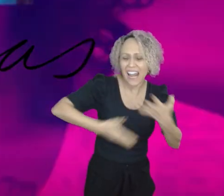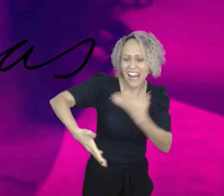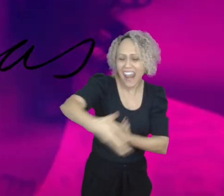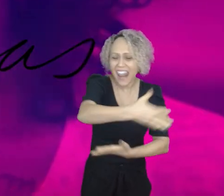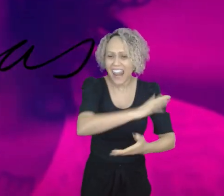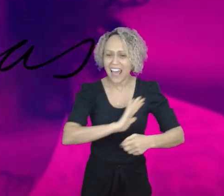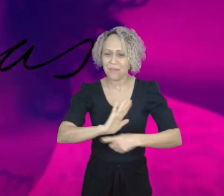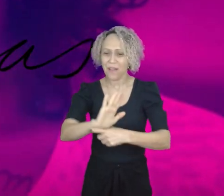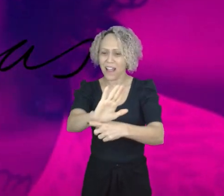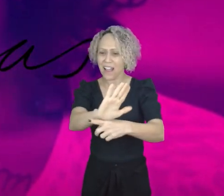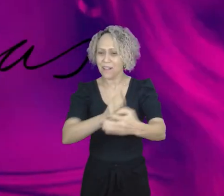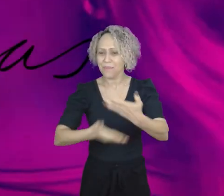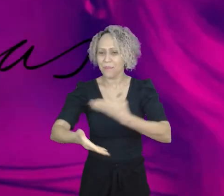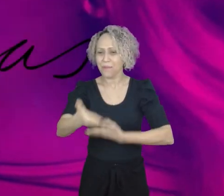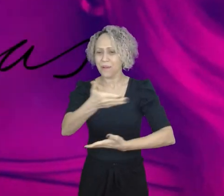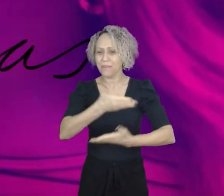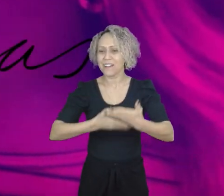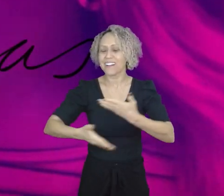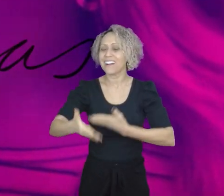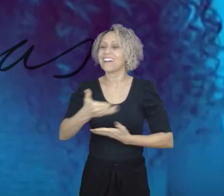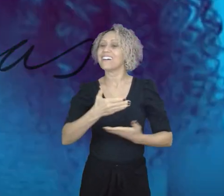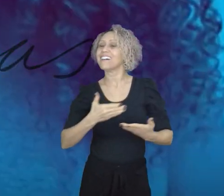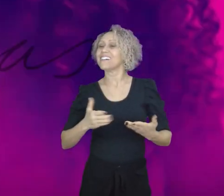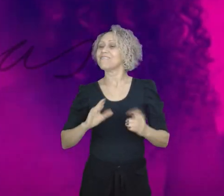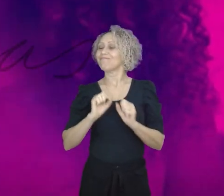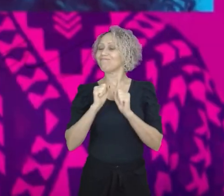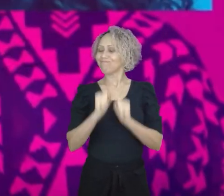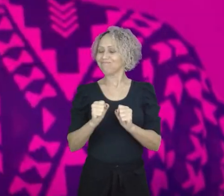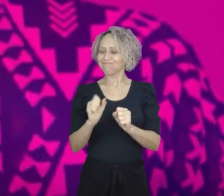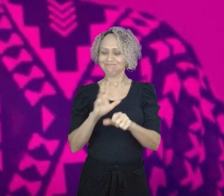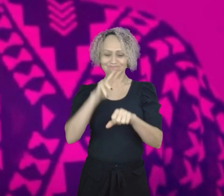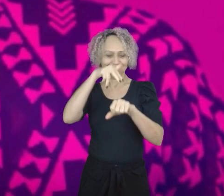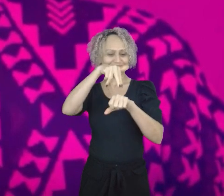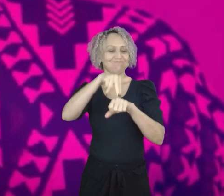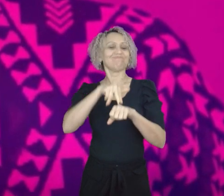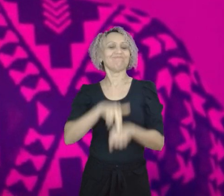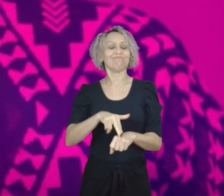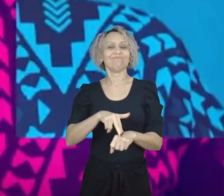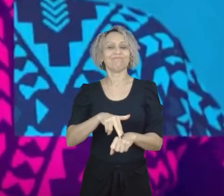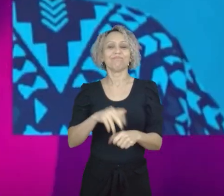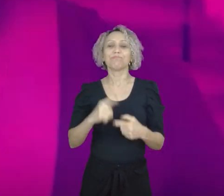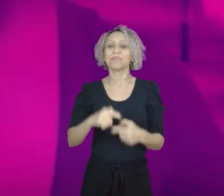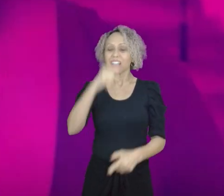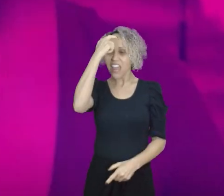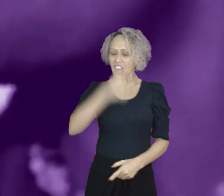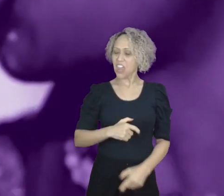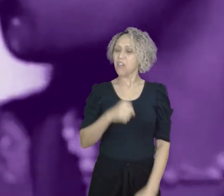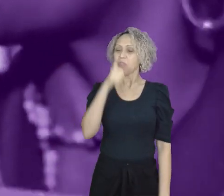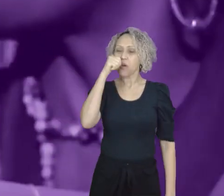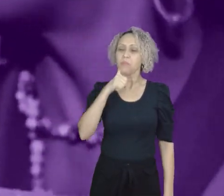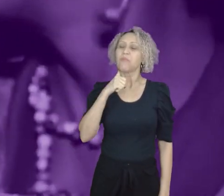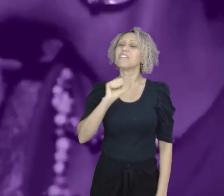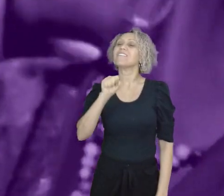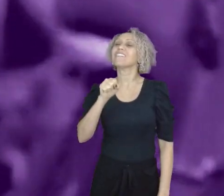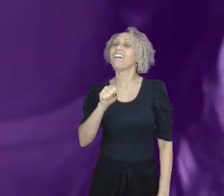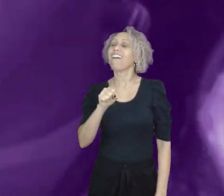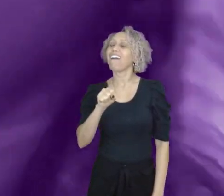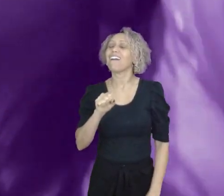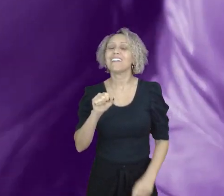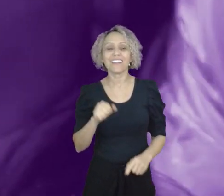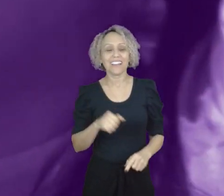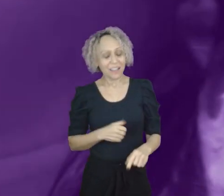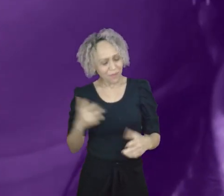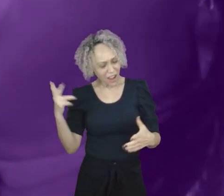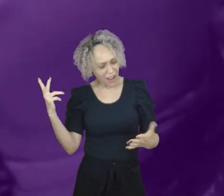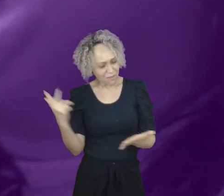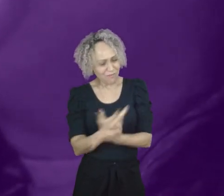poder. Porque eu sou mulher pra